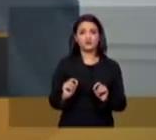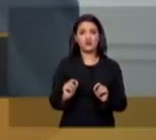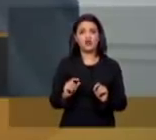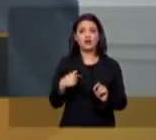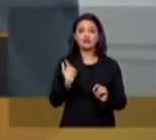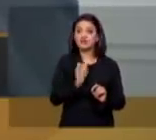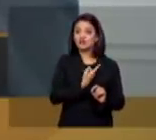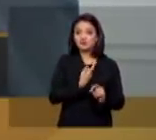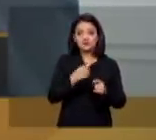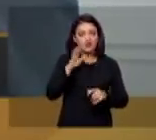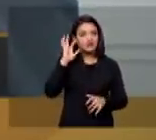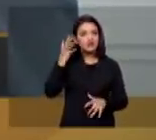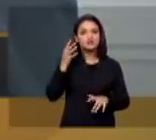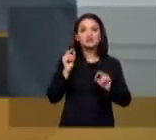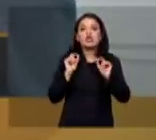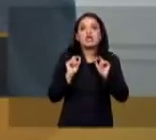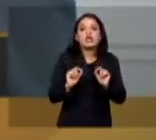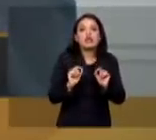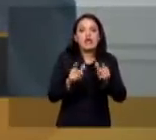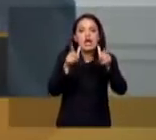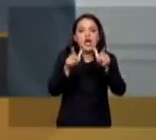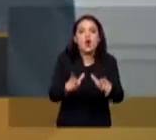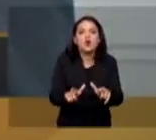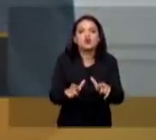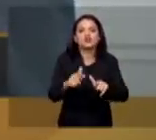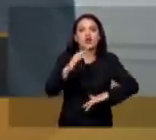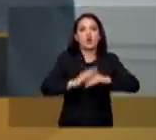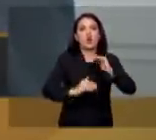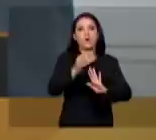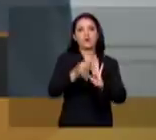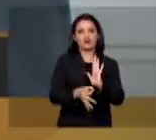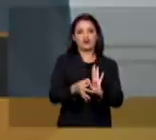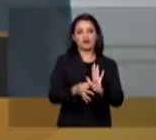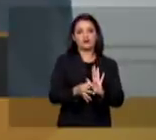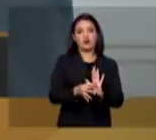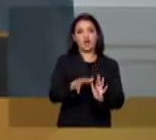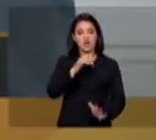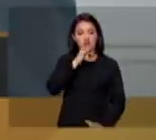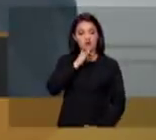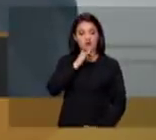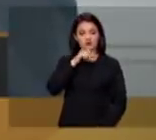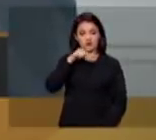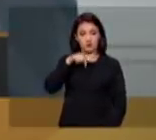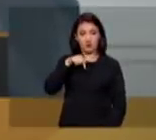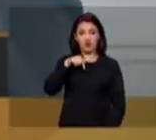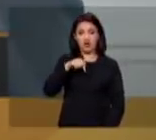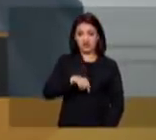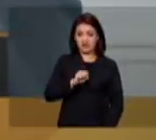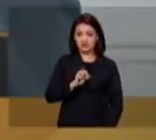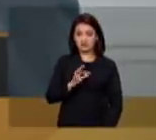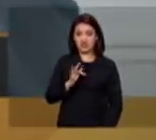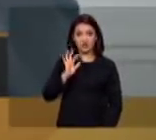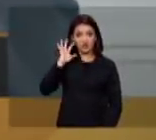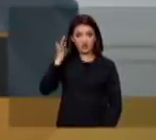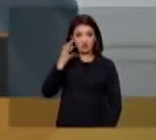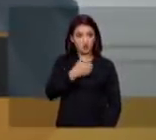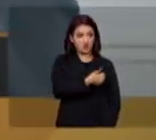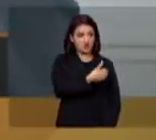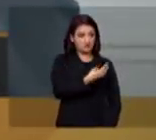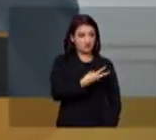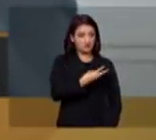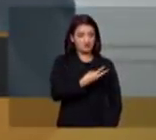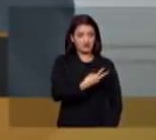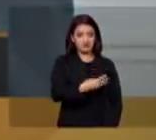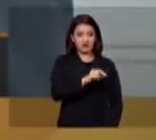é competente. Se nós decidimos que o juízo da 13ª vara é incompetente, temos que